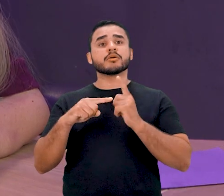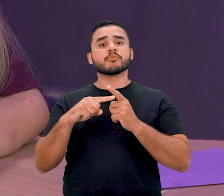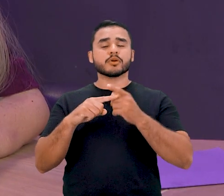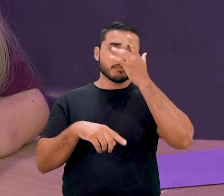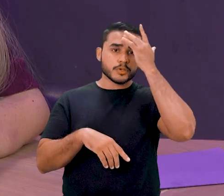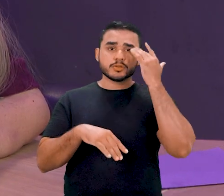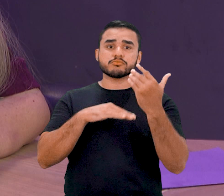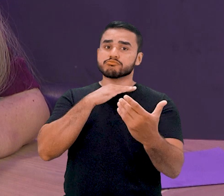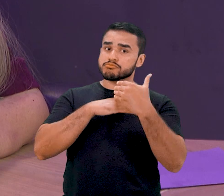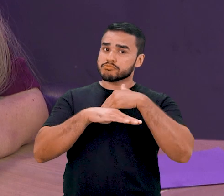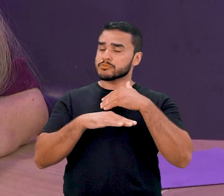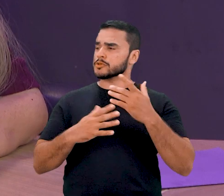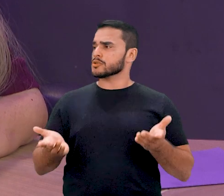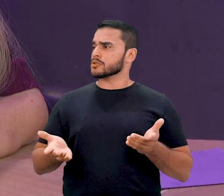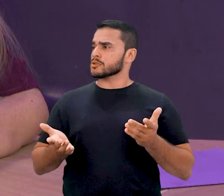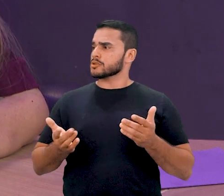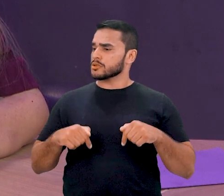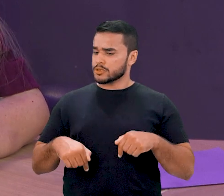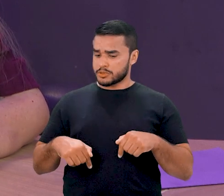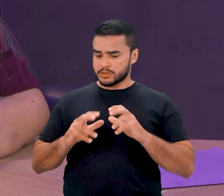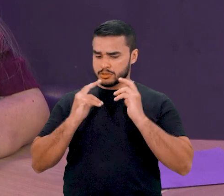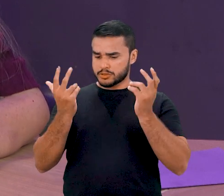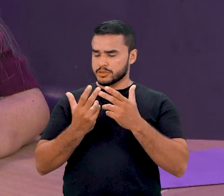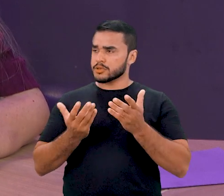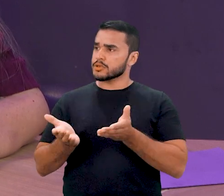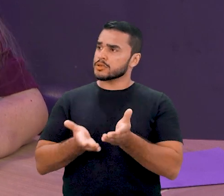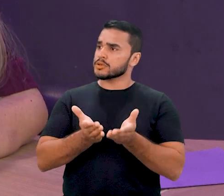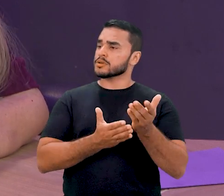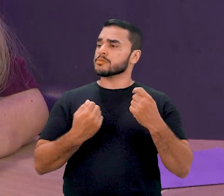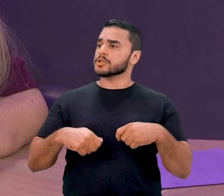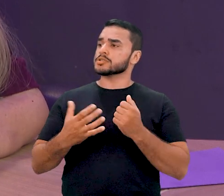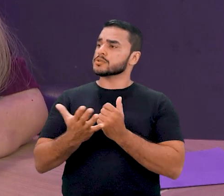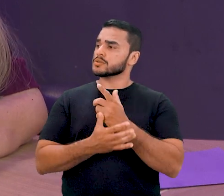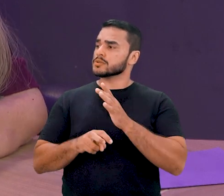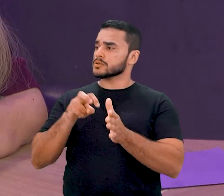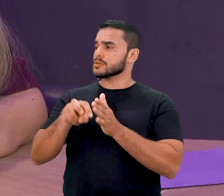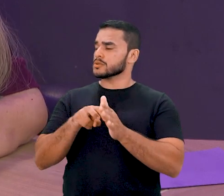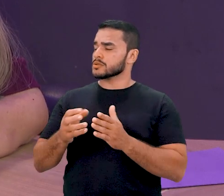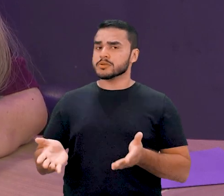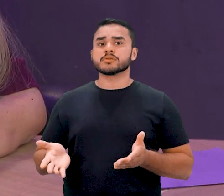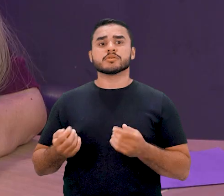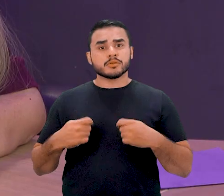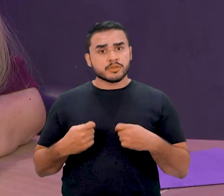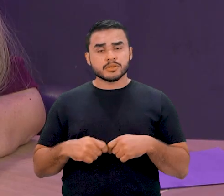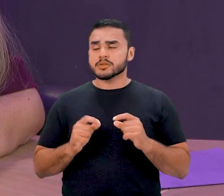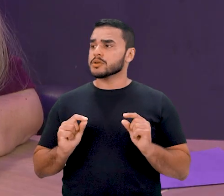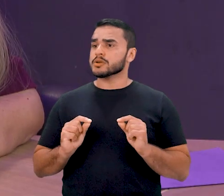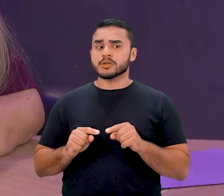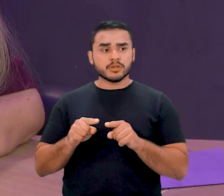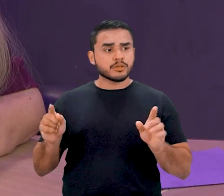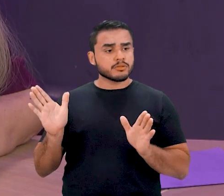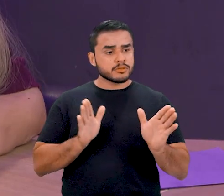vindo para cá, tá? Está vindo ser atendidas, querem ocupar esses espaços, estão querendo buscar mais, porque a gente está deixando a casa